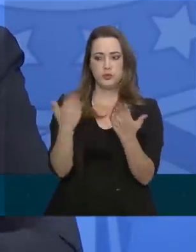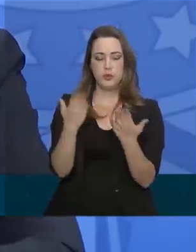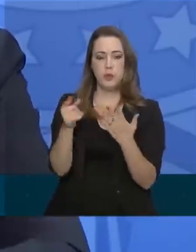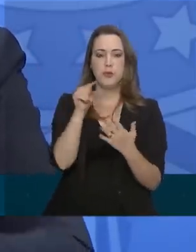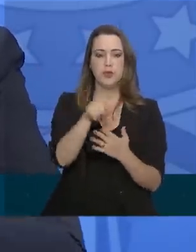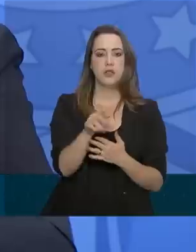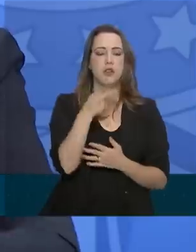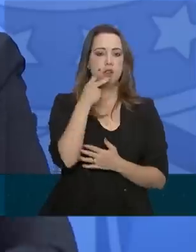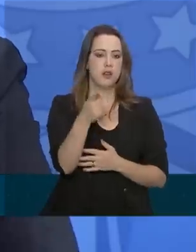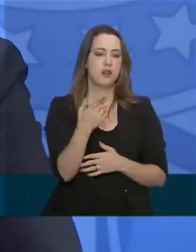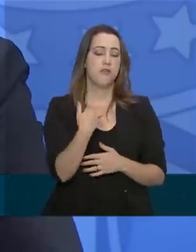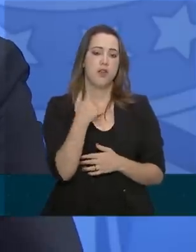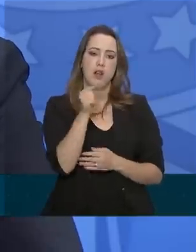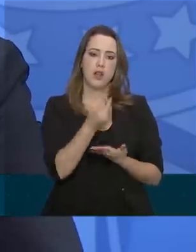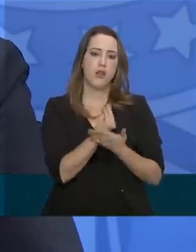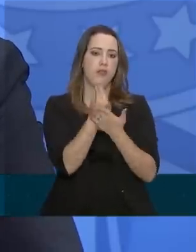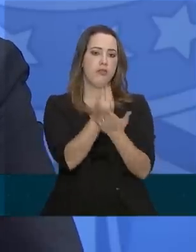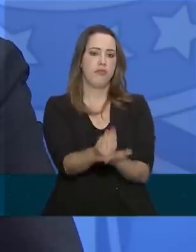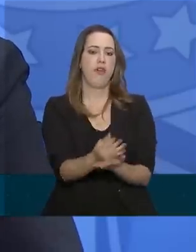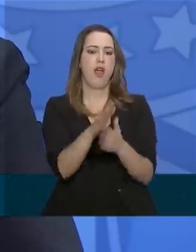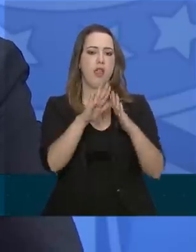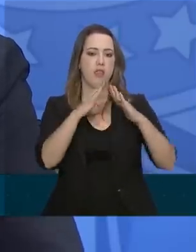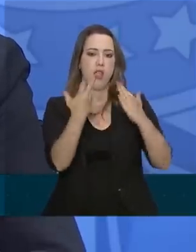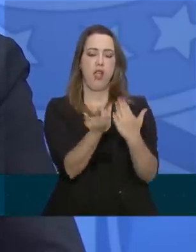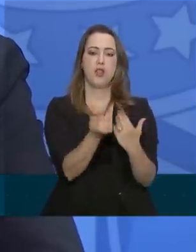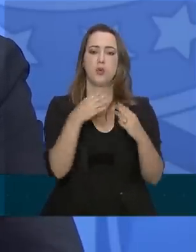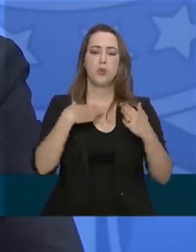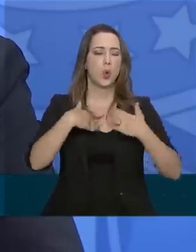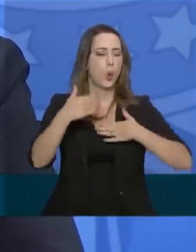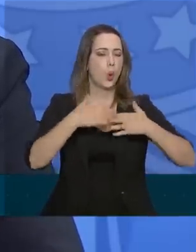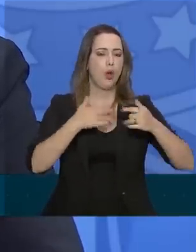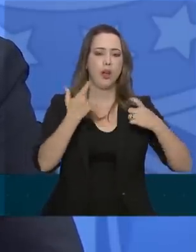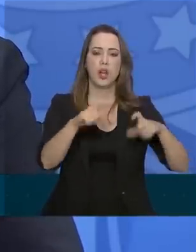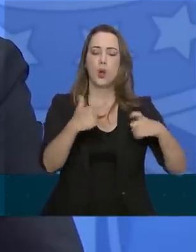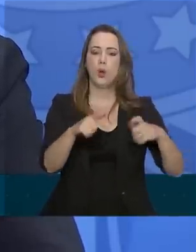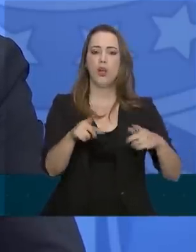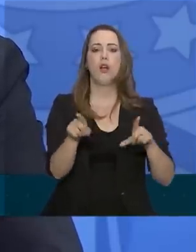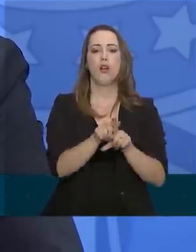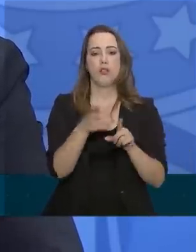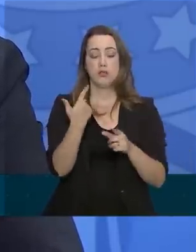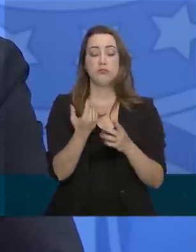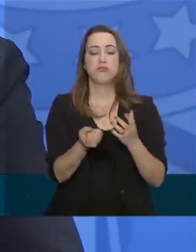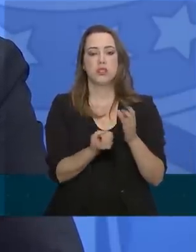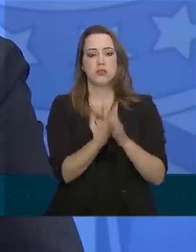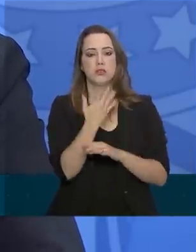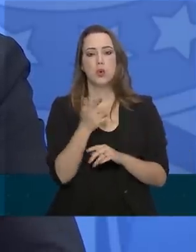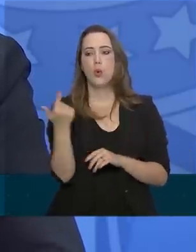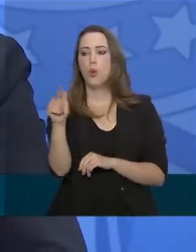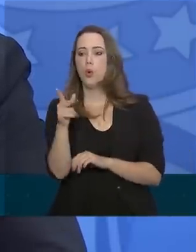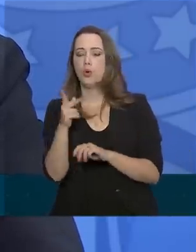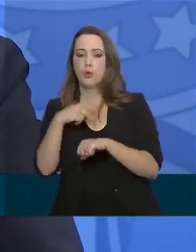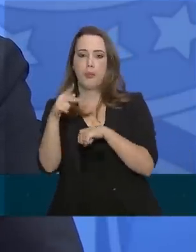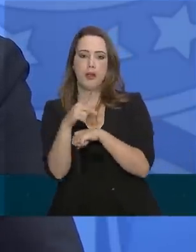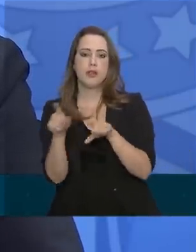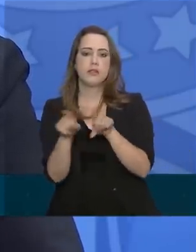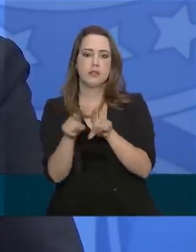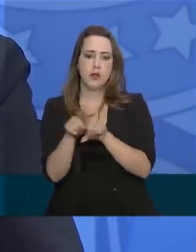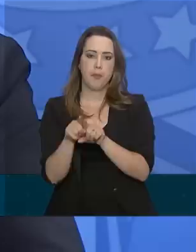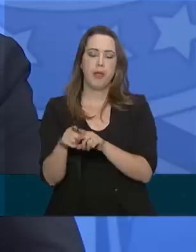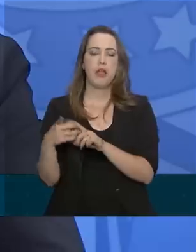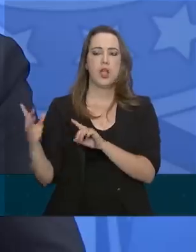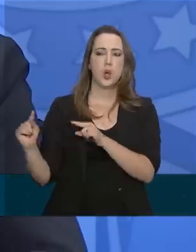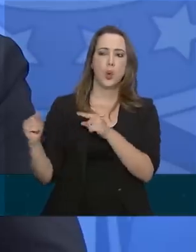todo o empreendimento que por ventura foi feito na na região um grande país também entrou em contato conosco tem uma poucas semanas